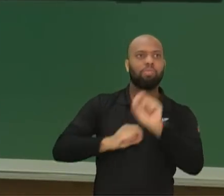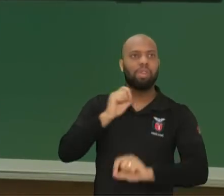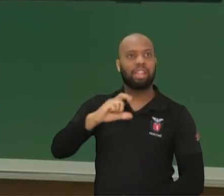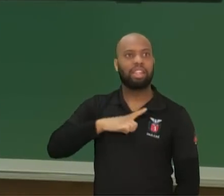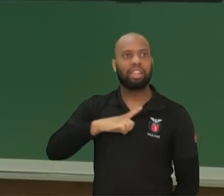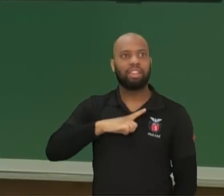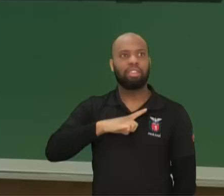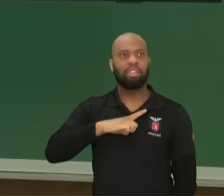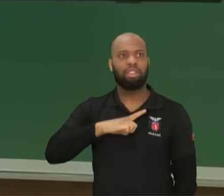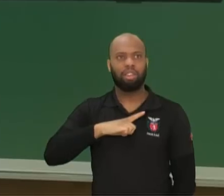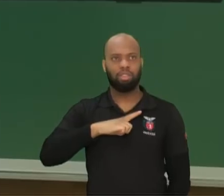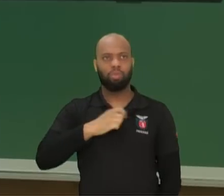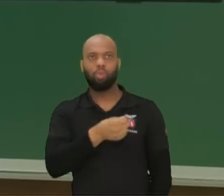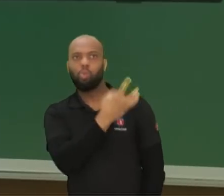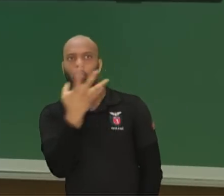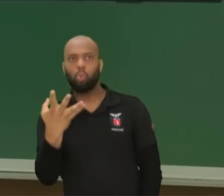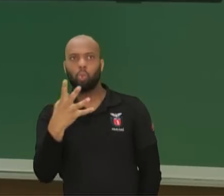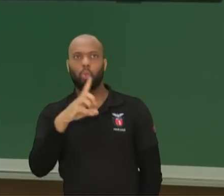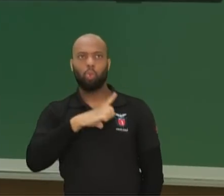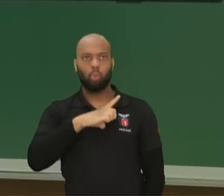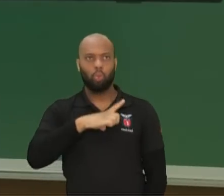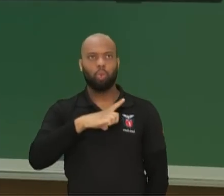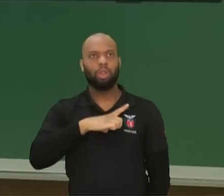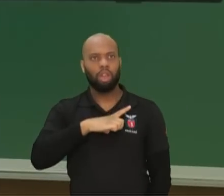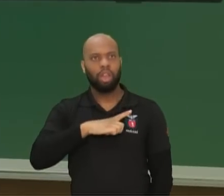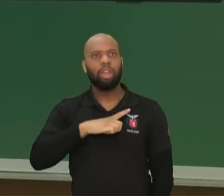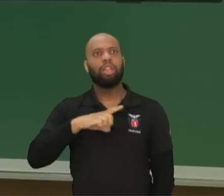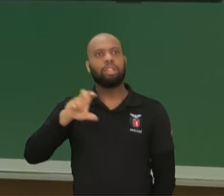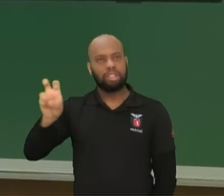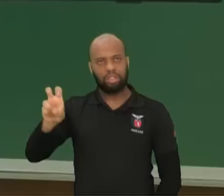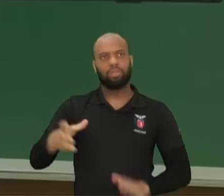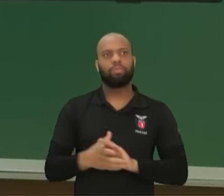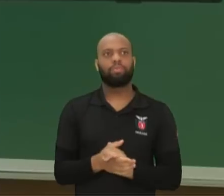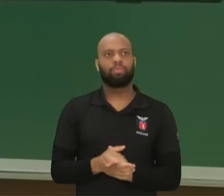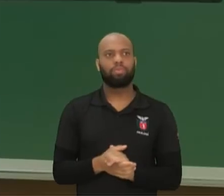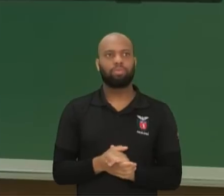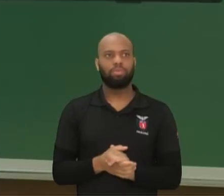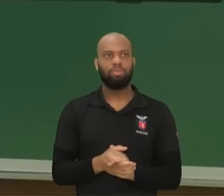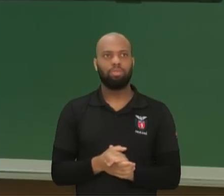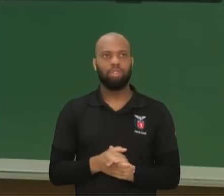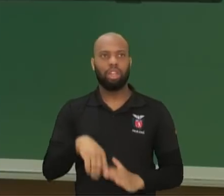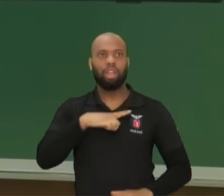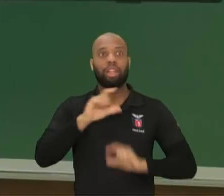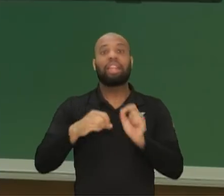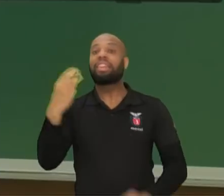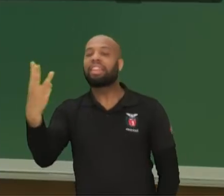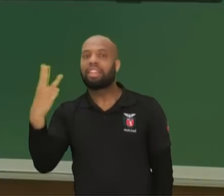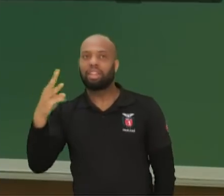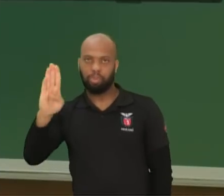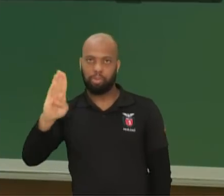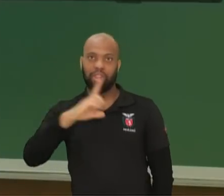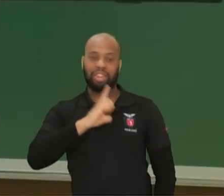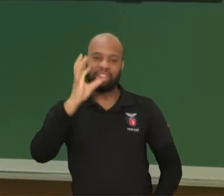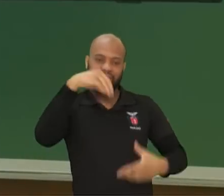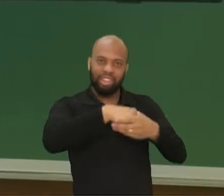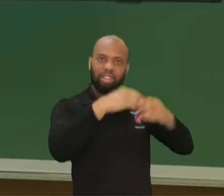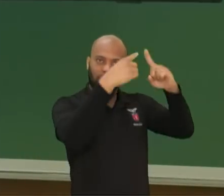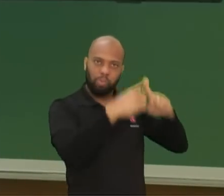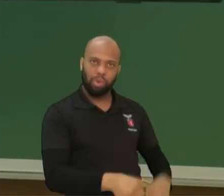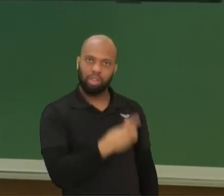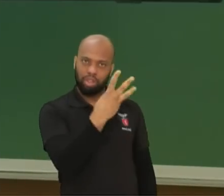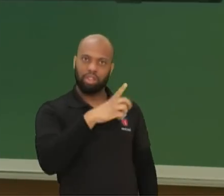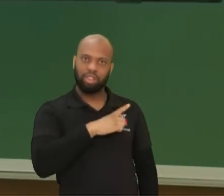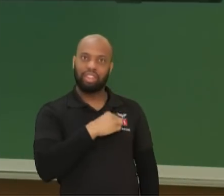bom, pessoal? Então, nessa interseção, olha só, eu tenho 3. Não tenho 3? Eu tenho 3 múltiplos.